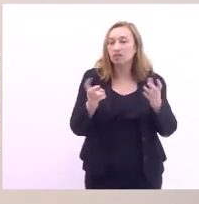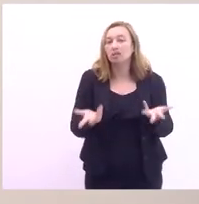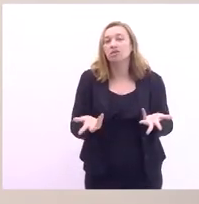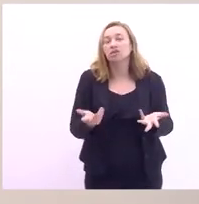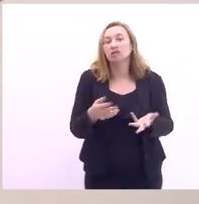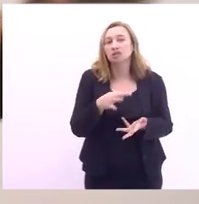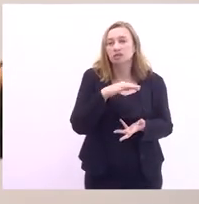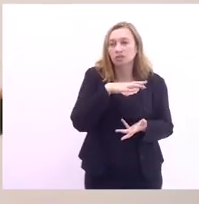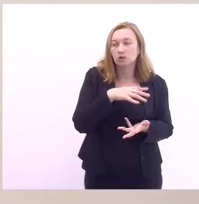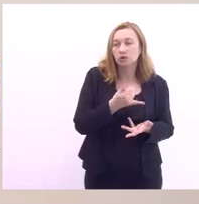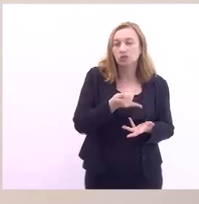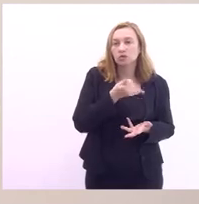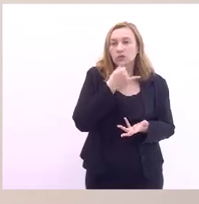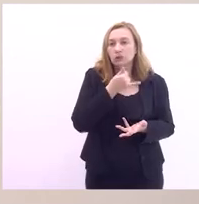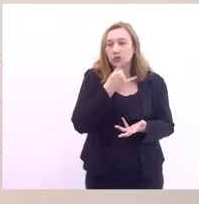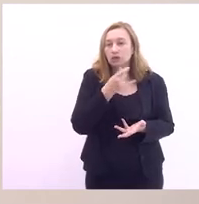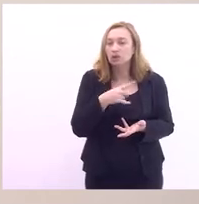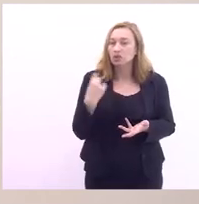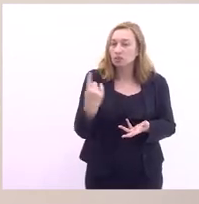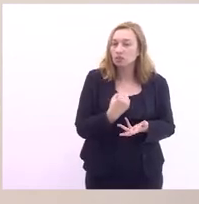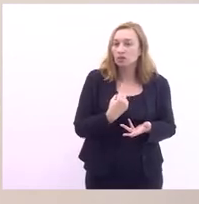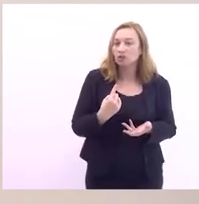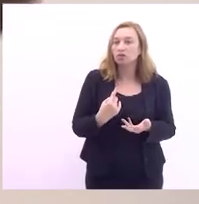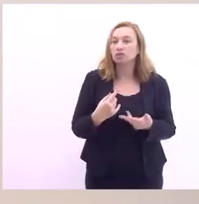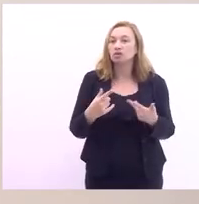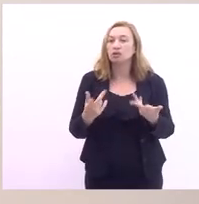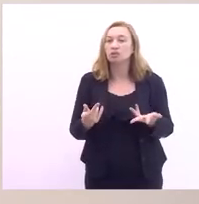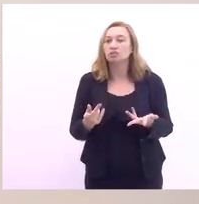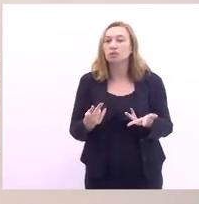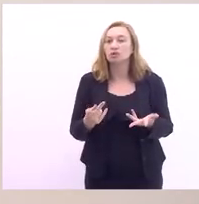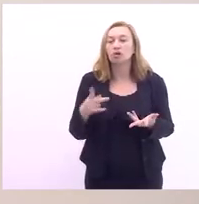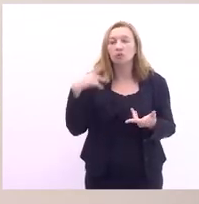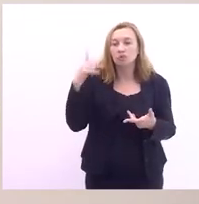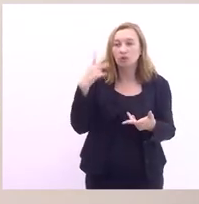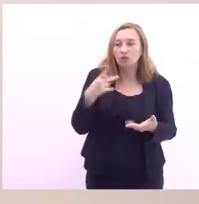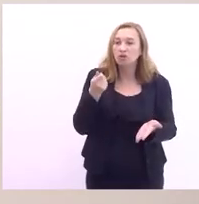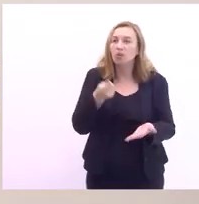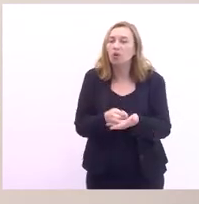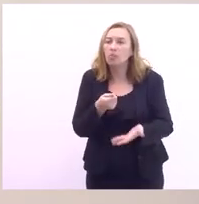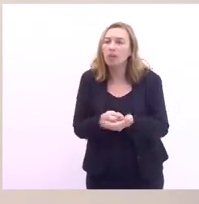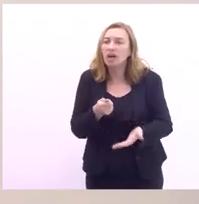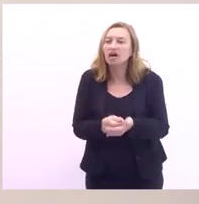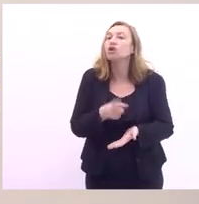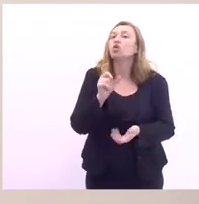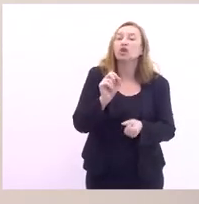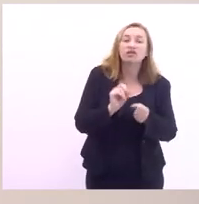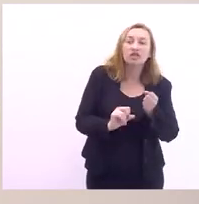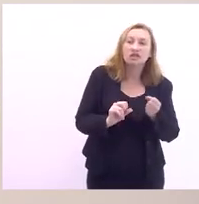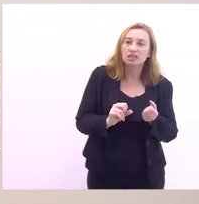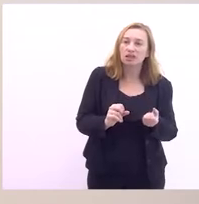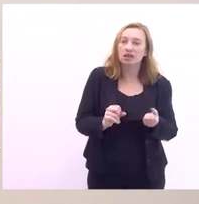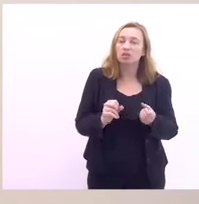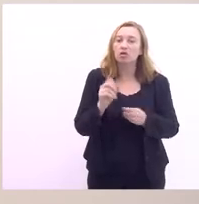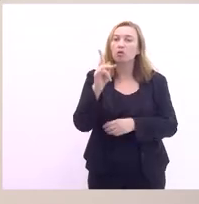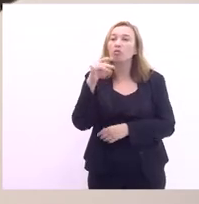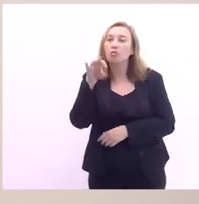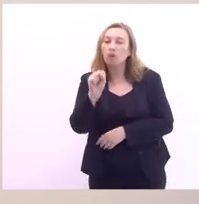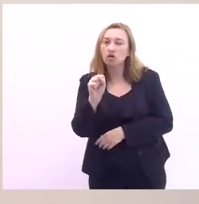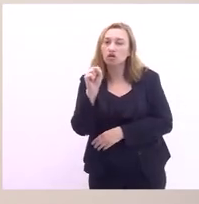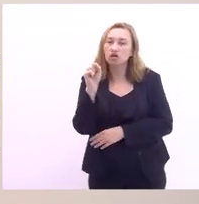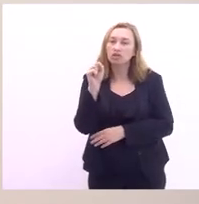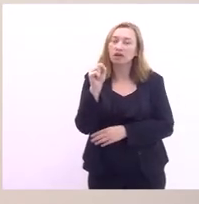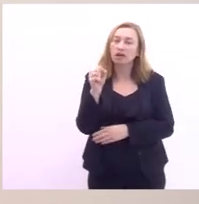Nós, enquanto homens públicos das nossas cidades, somos cobrados sobre o que fazer quando um poste está no meio do caminho. Eu me lembro na